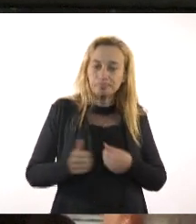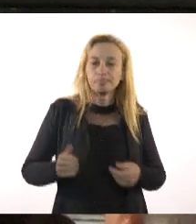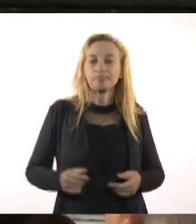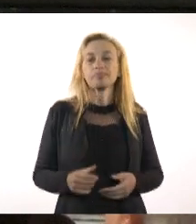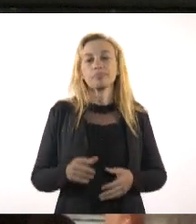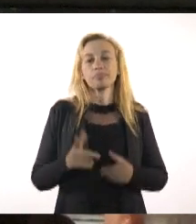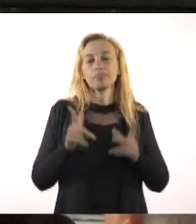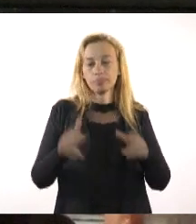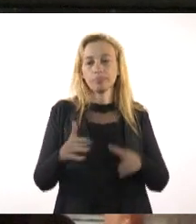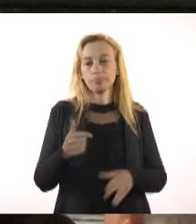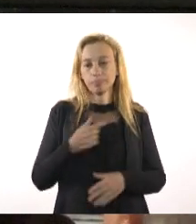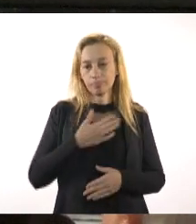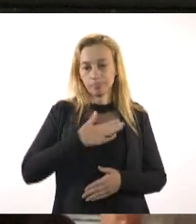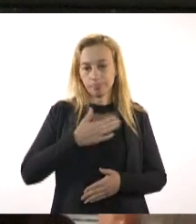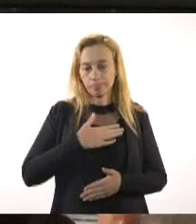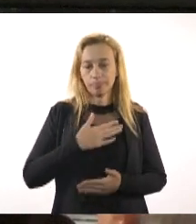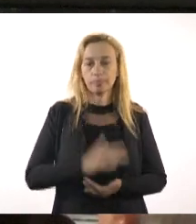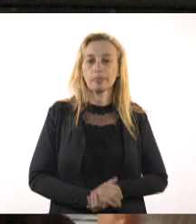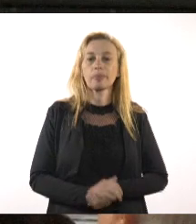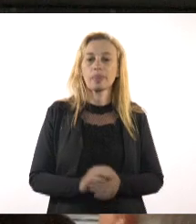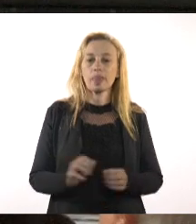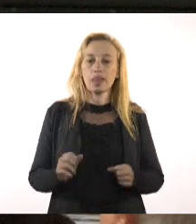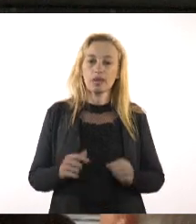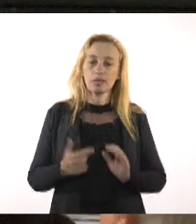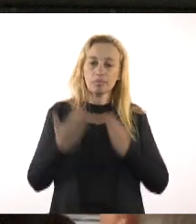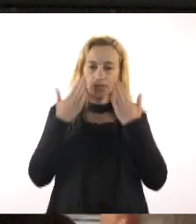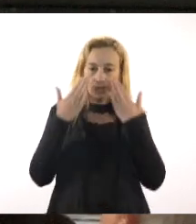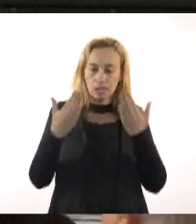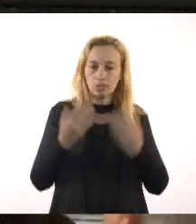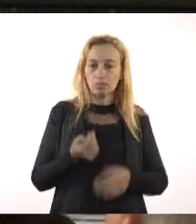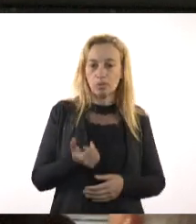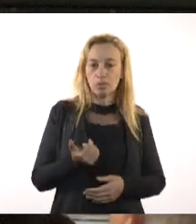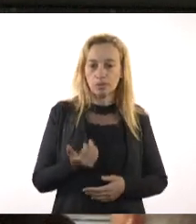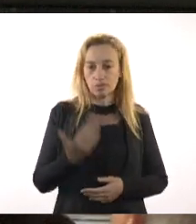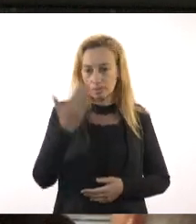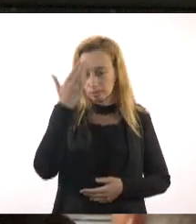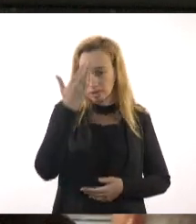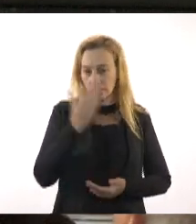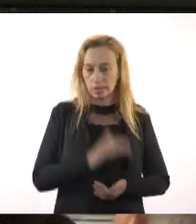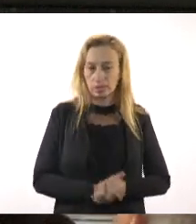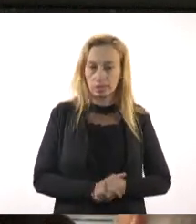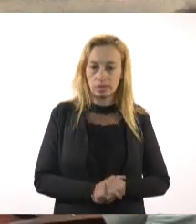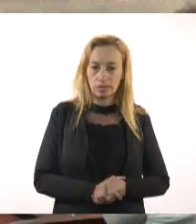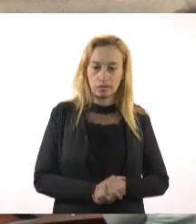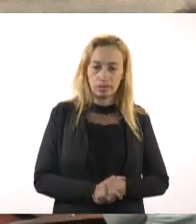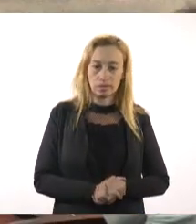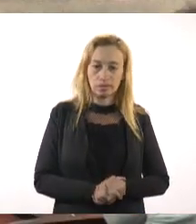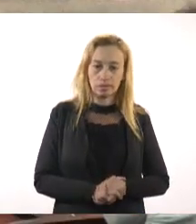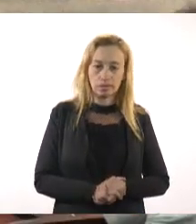eu tive. Então é isso, a gente vai se apresentar aqui um pouco. Muito obrigada a todos.